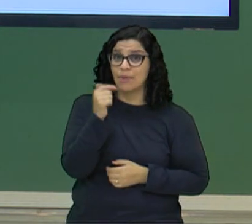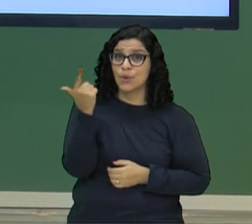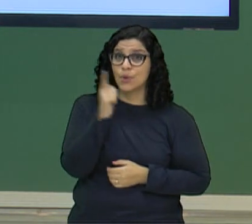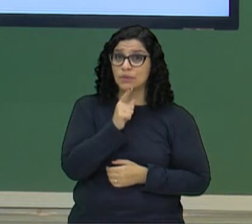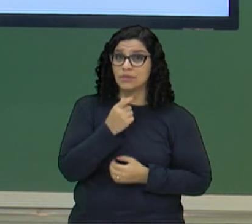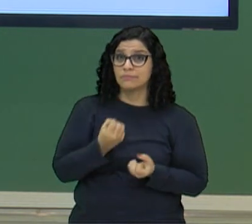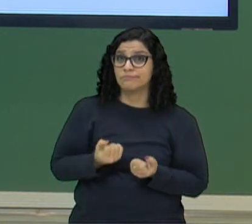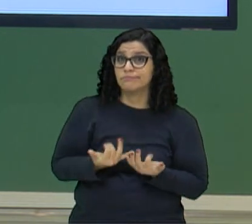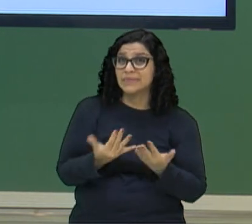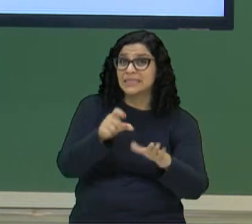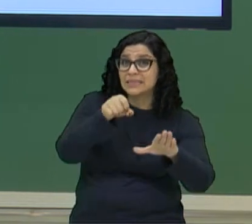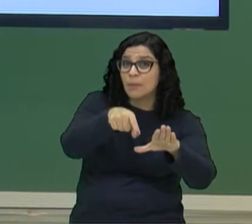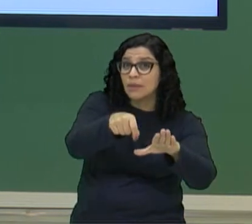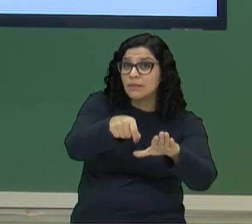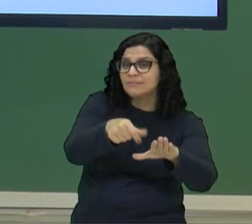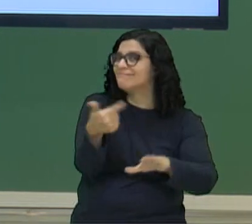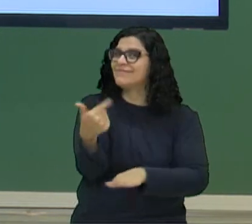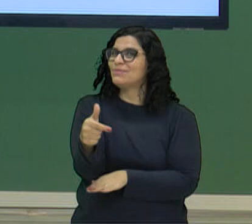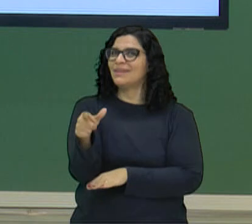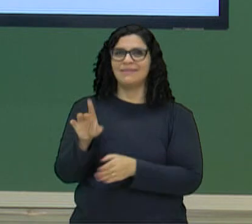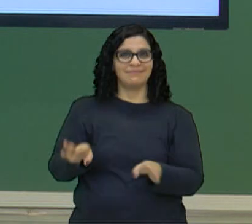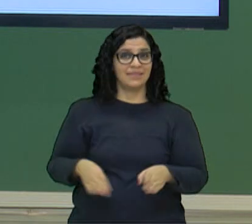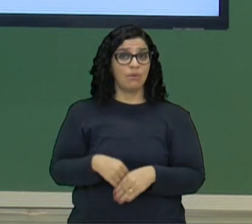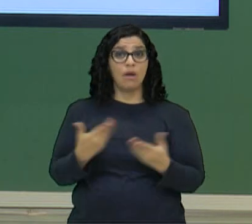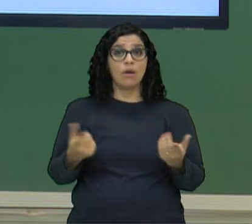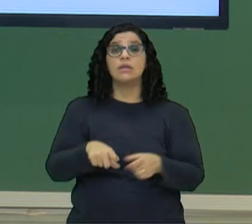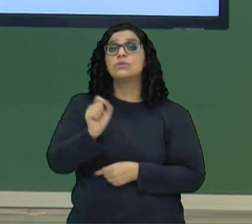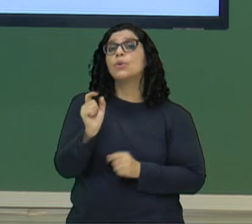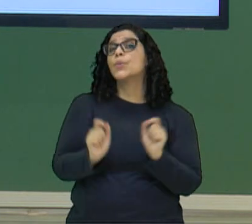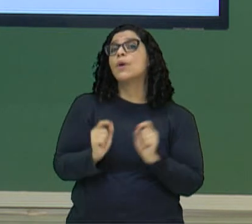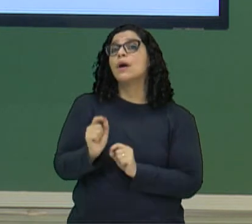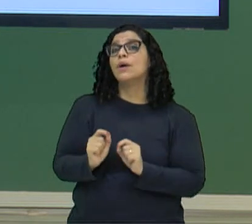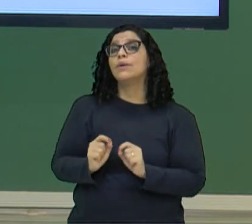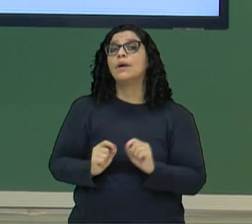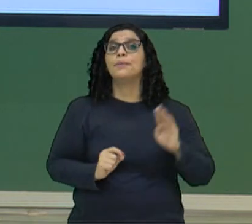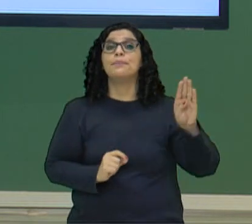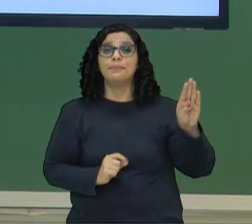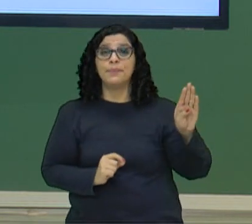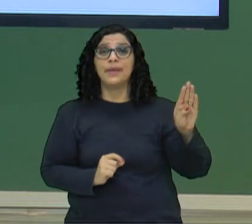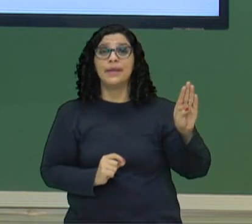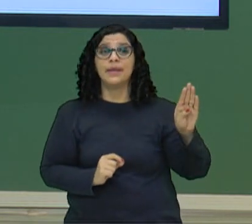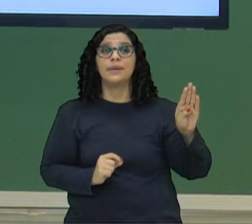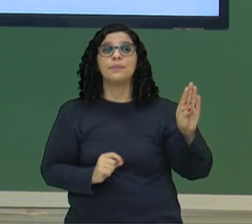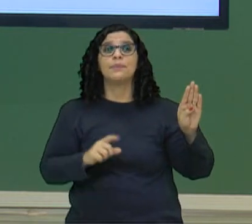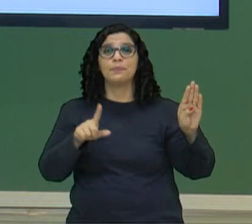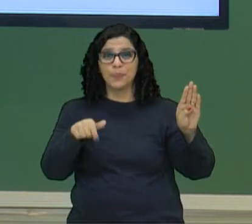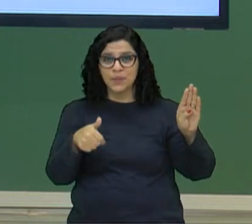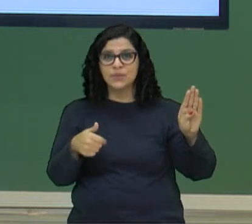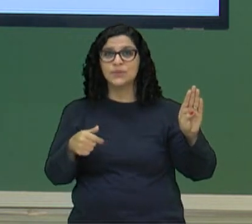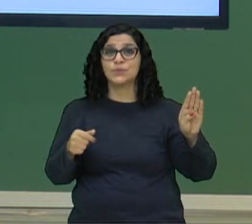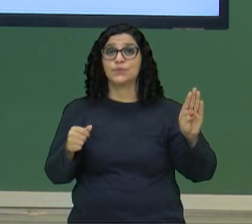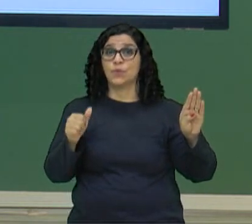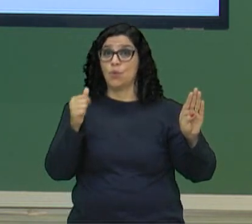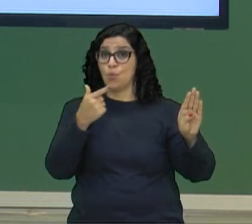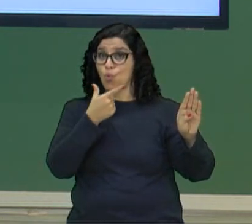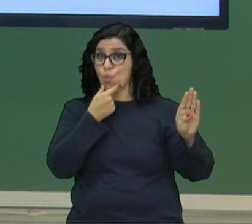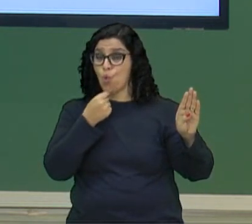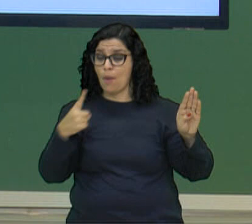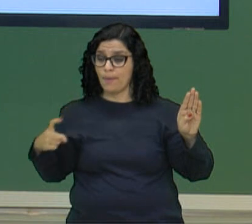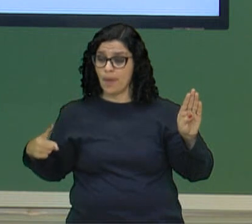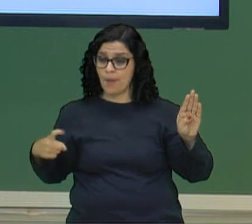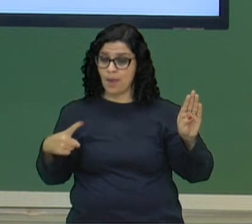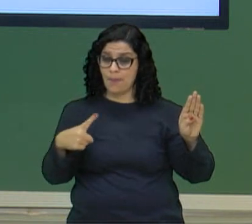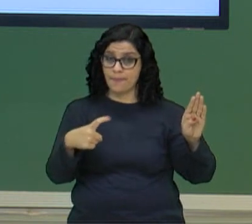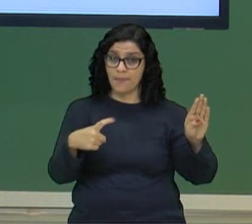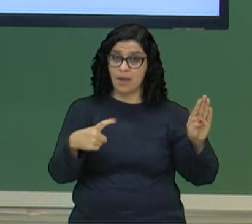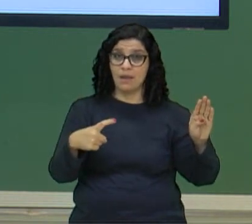germinação da semente, não tem semente. Sobrou essa aqui. A água é para quê? Anterozoide, gameta masculino, se deslocar